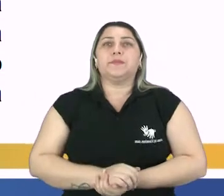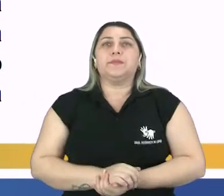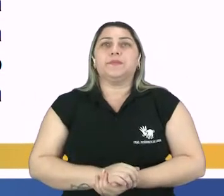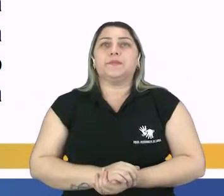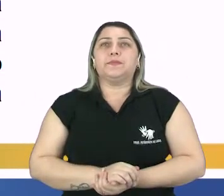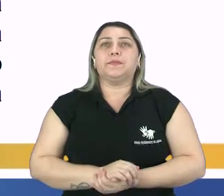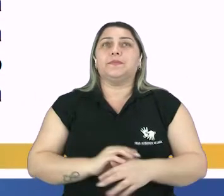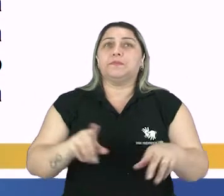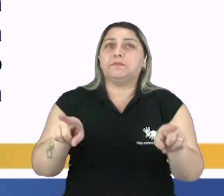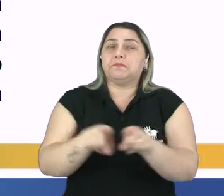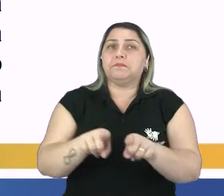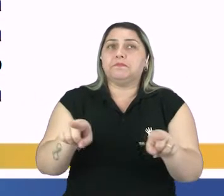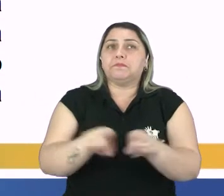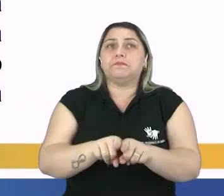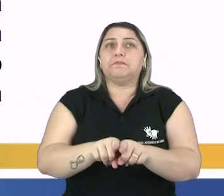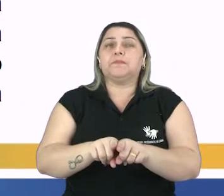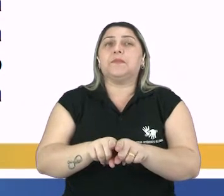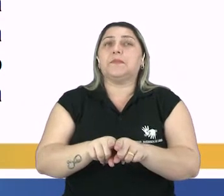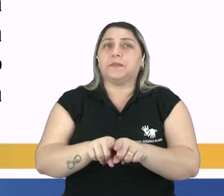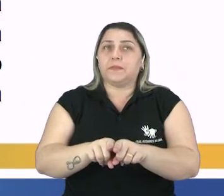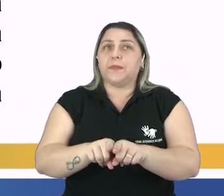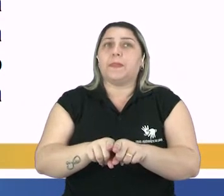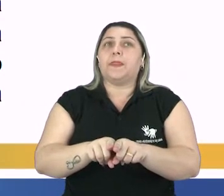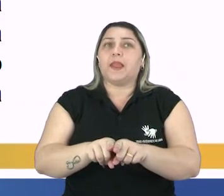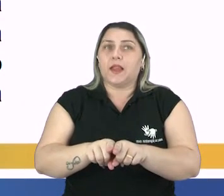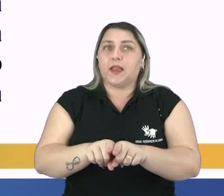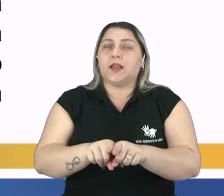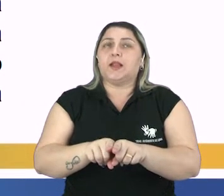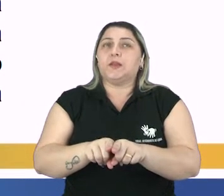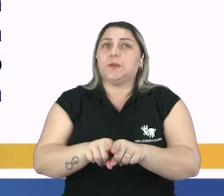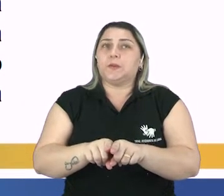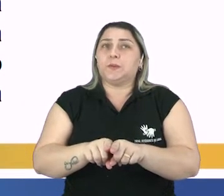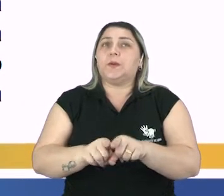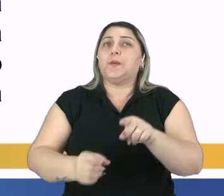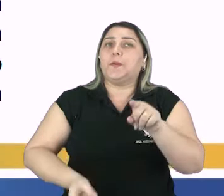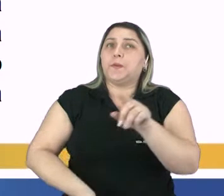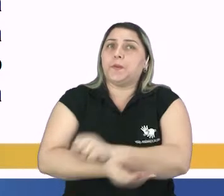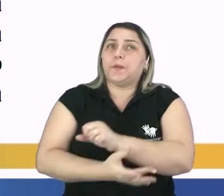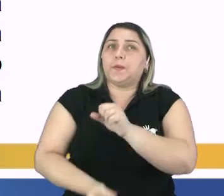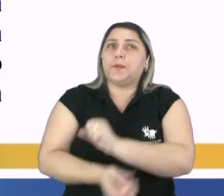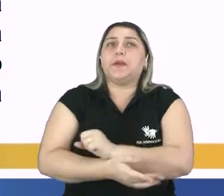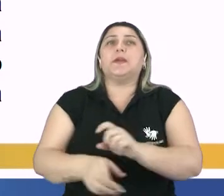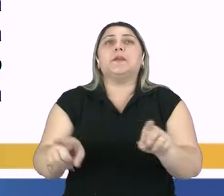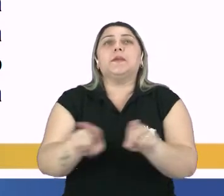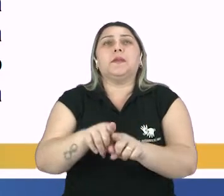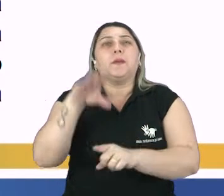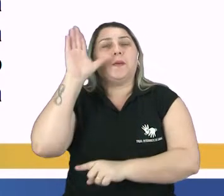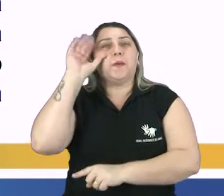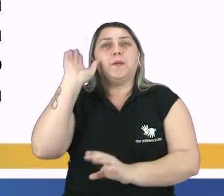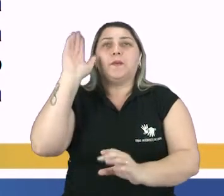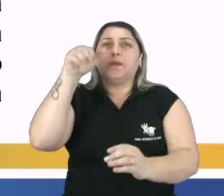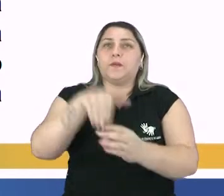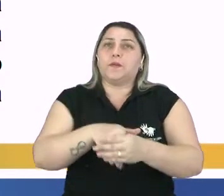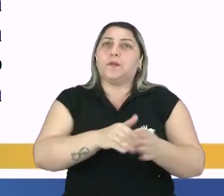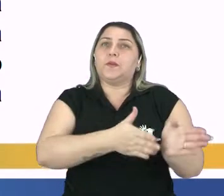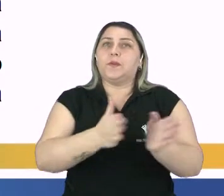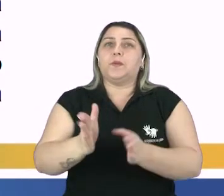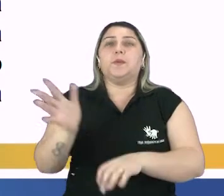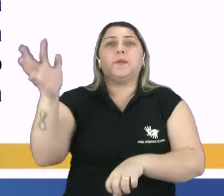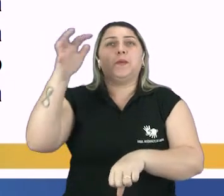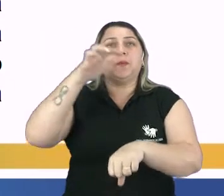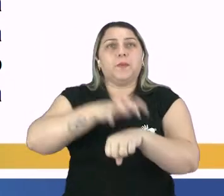homens livres. Eram também marcados por fraudes. A principal curiosidade do voto no